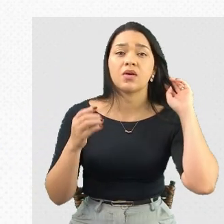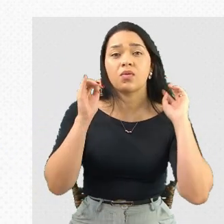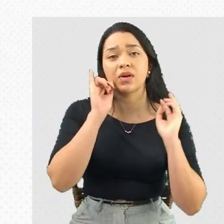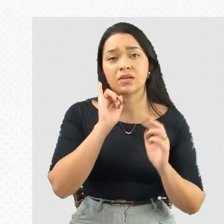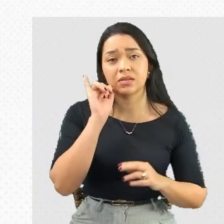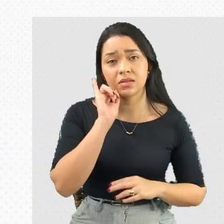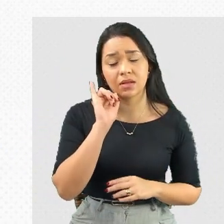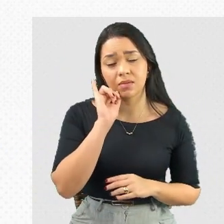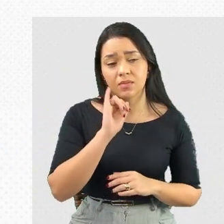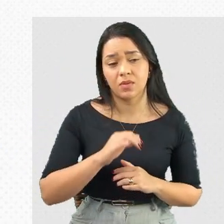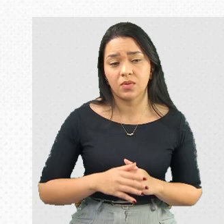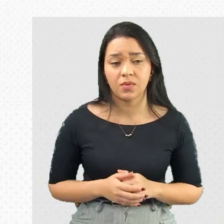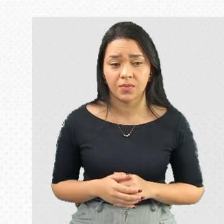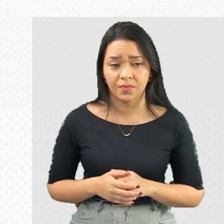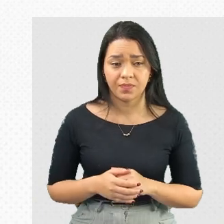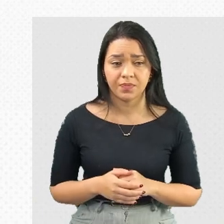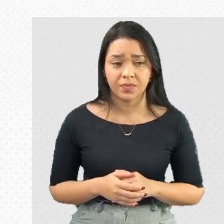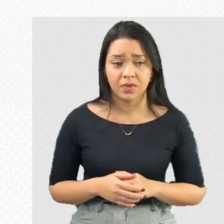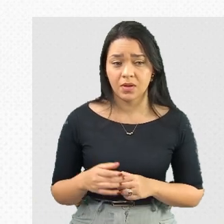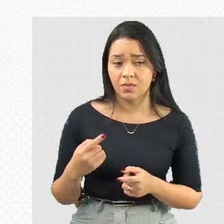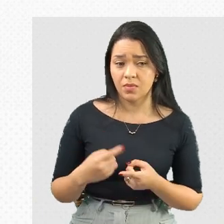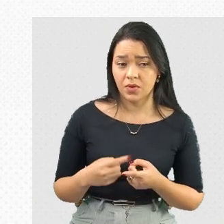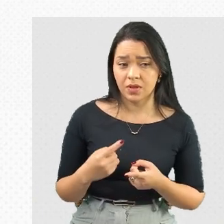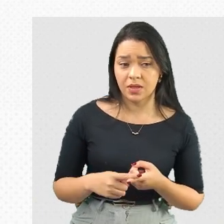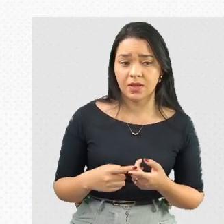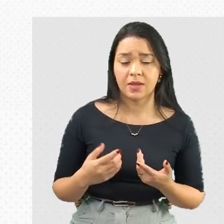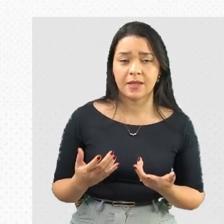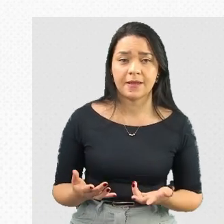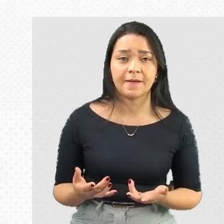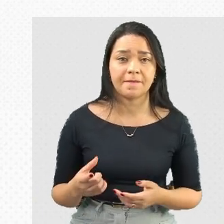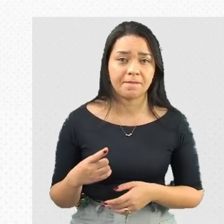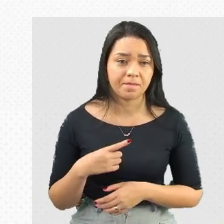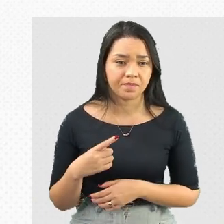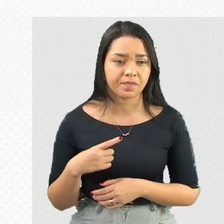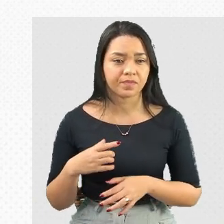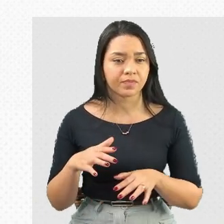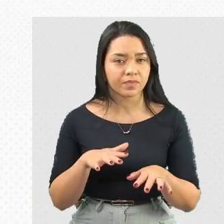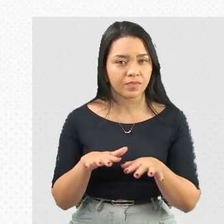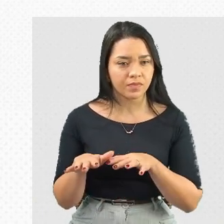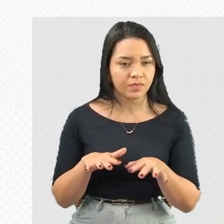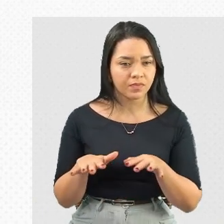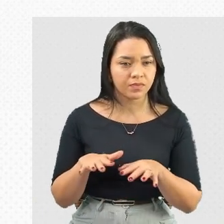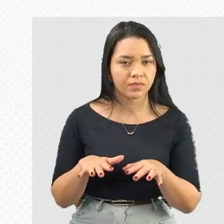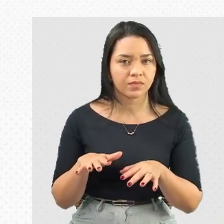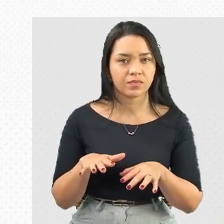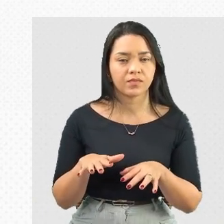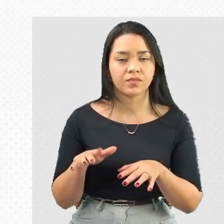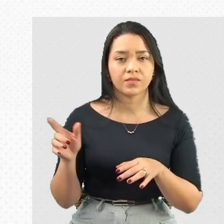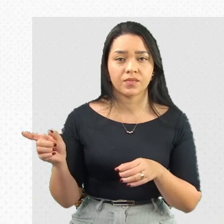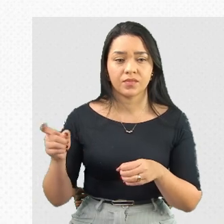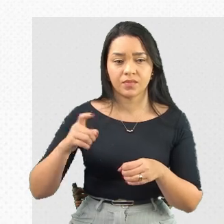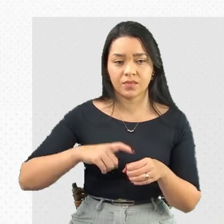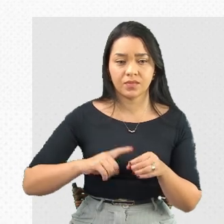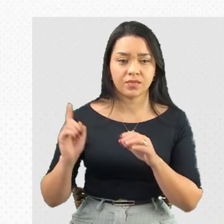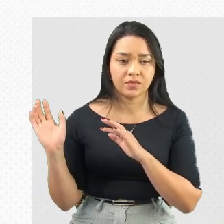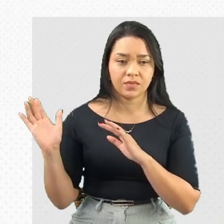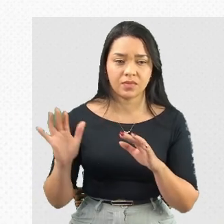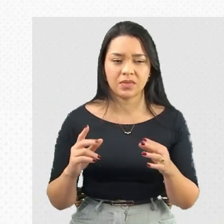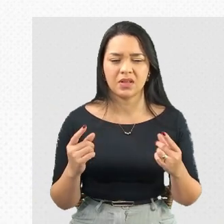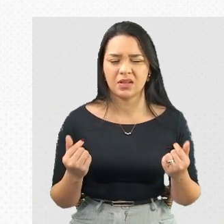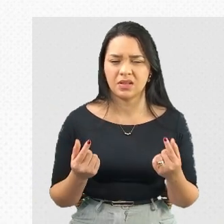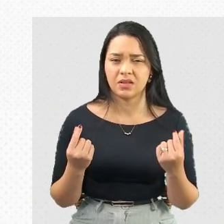exemplo muito complexo, porque, inclusive, tem feito um movimento de deportar imigrantes, gente que está lá há muito tempo,